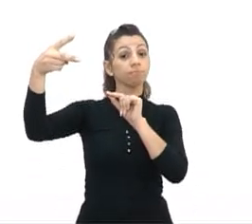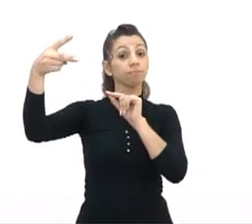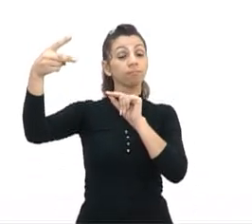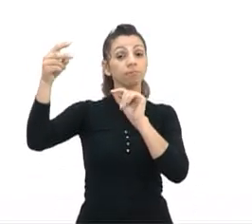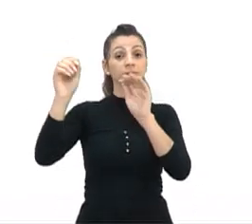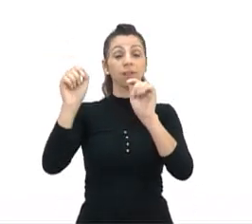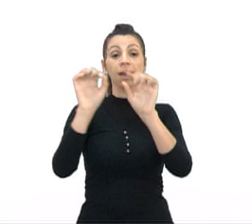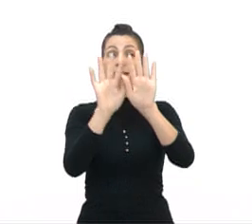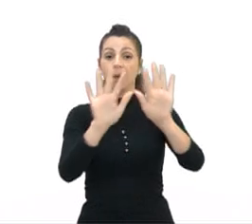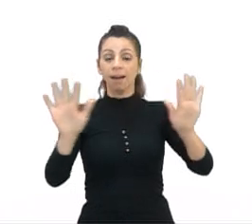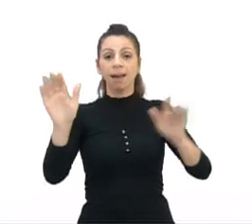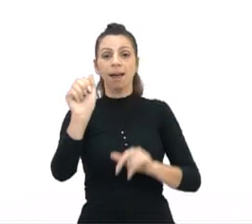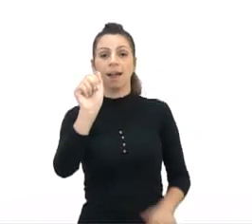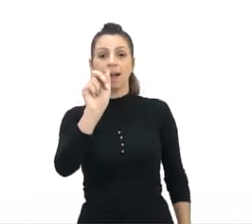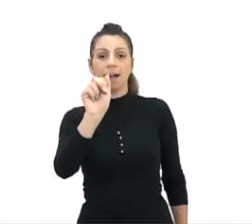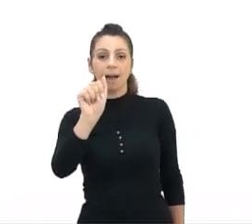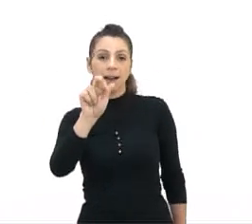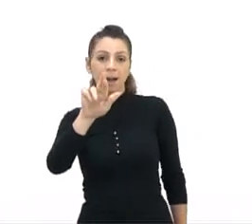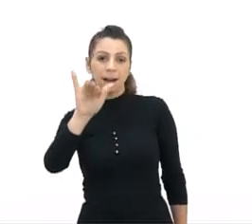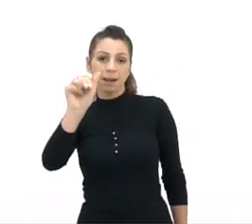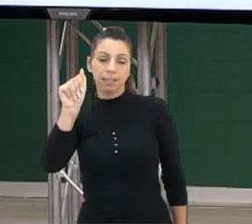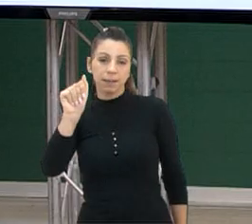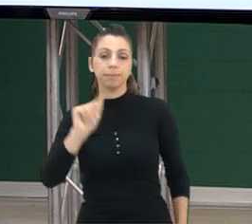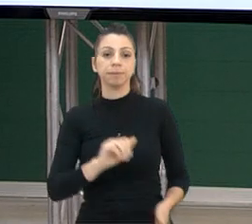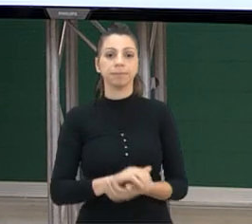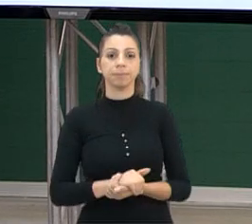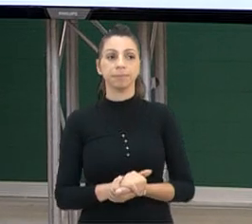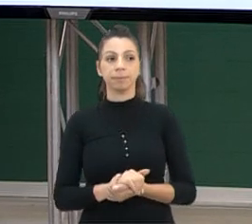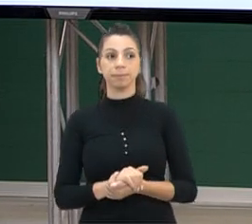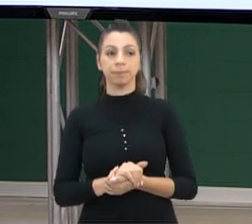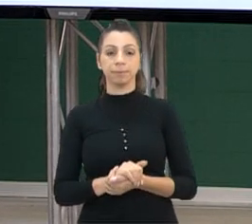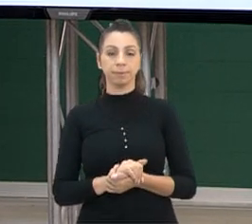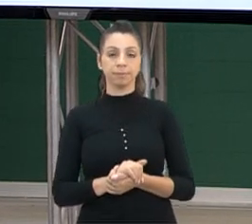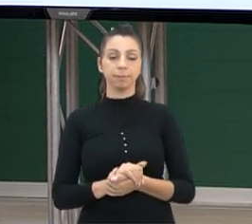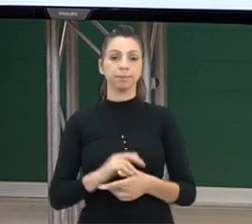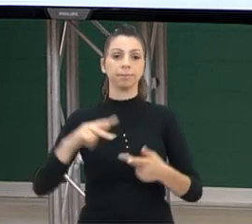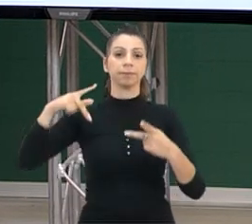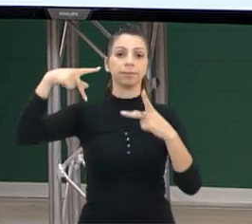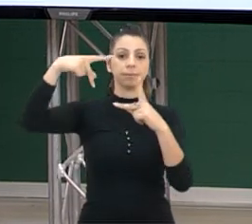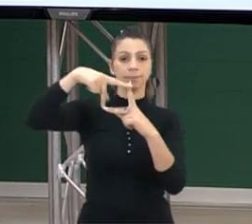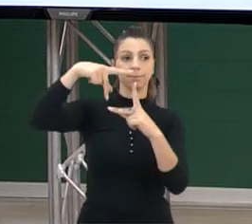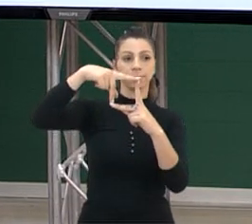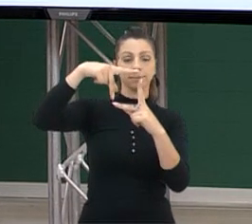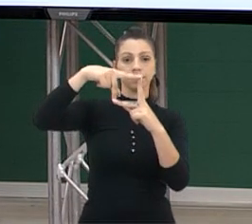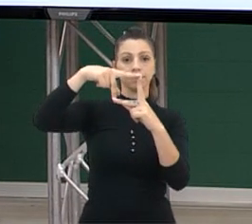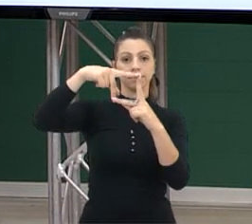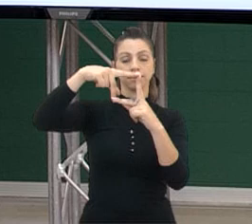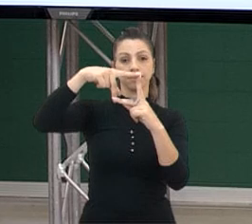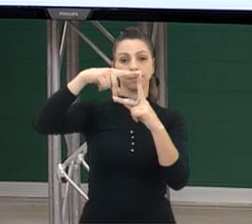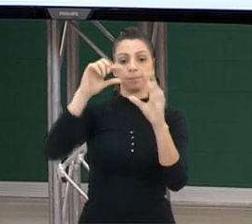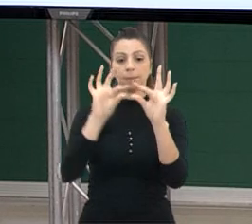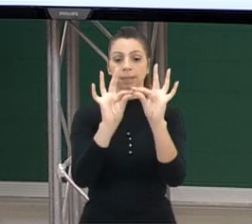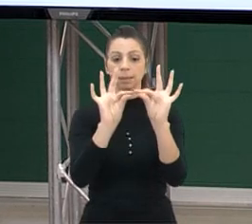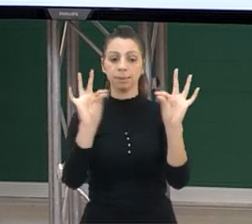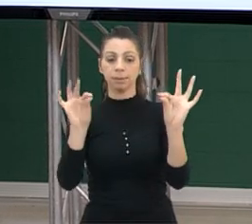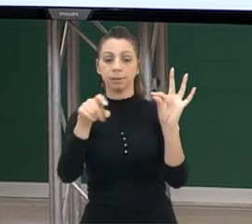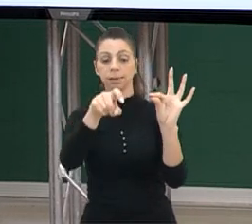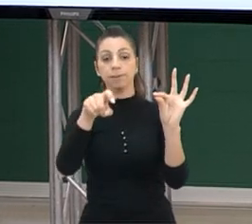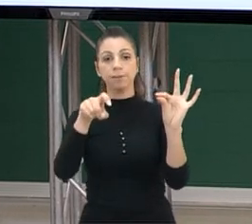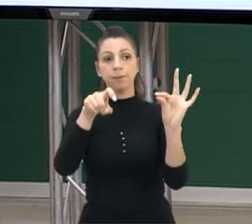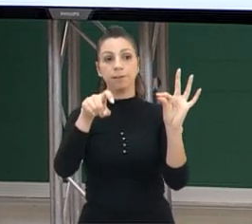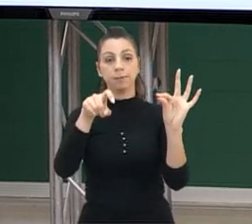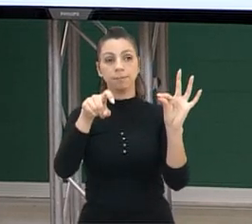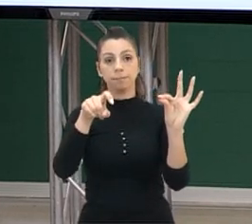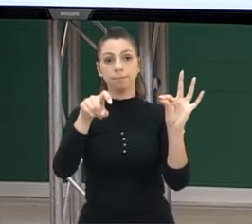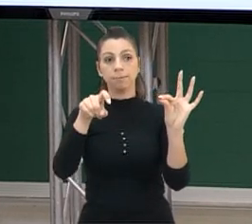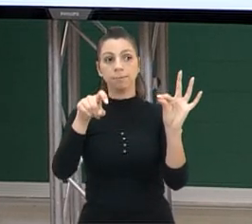quadrado. Então, eu posso pegar como sendo x ao quadrado o quê? Um quadradinho de lado x. Então, o meu ladinho aqui é